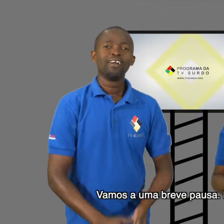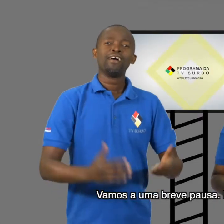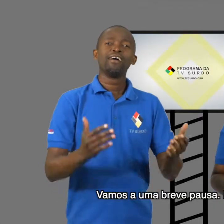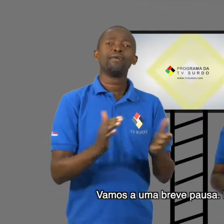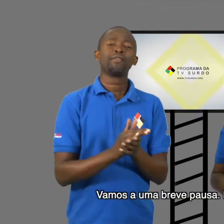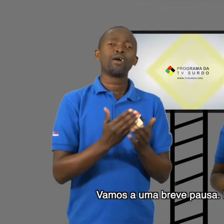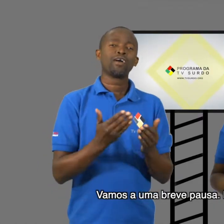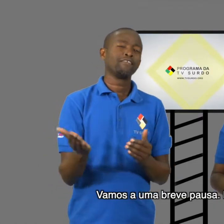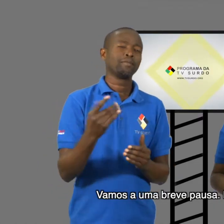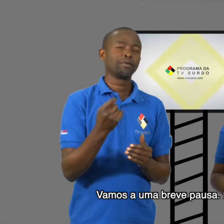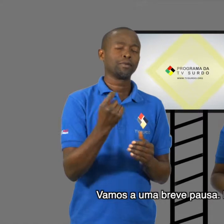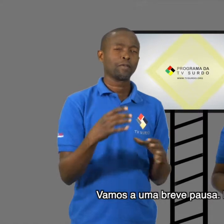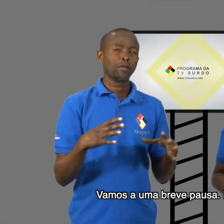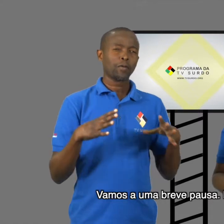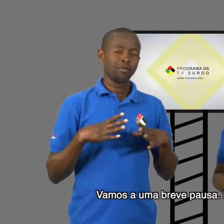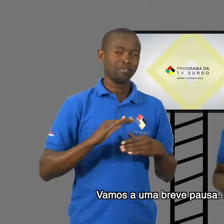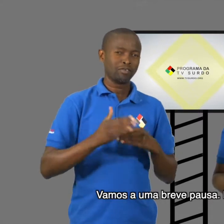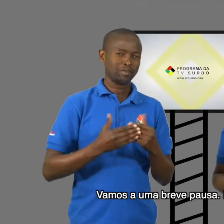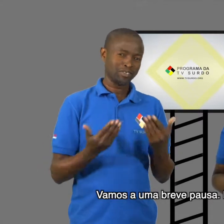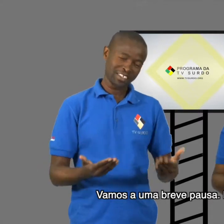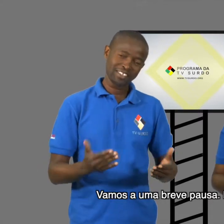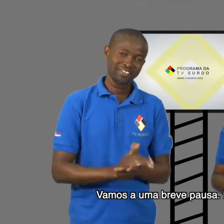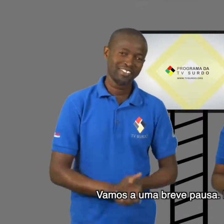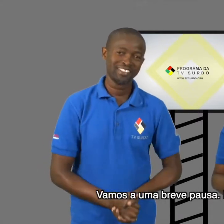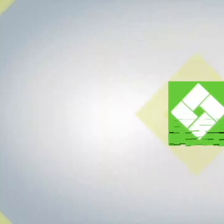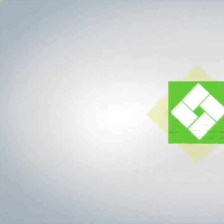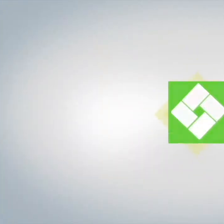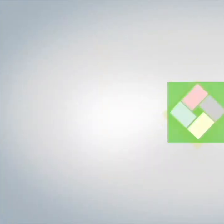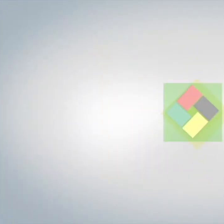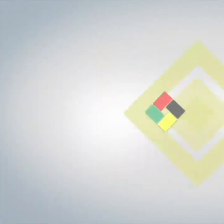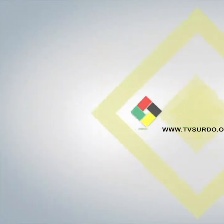Vamos a uma breve pausa. Não saia daí.